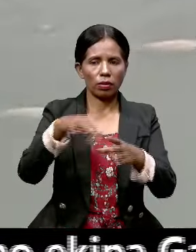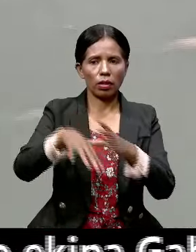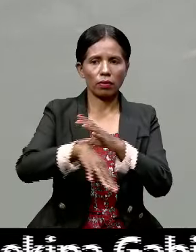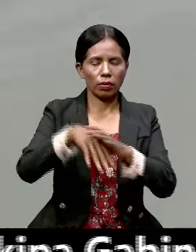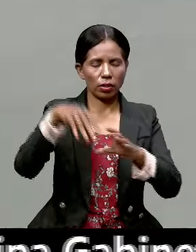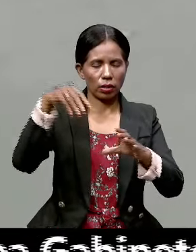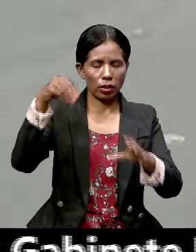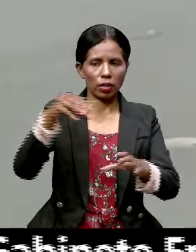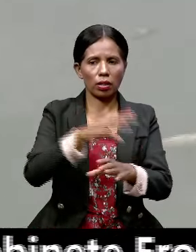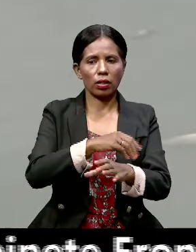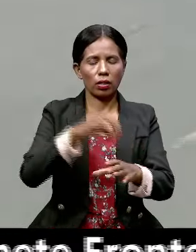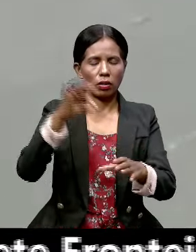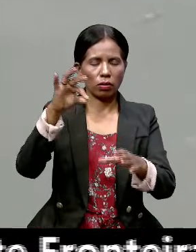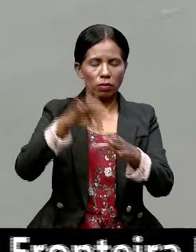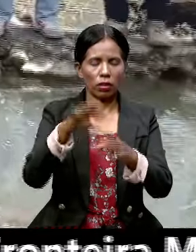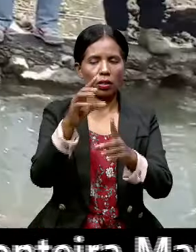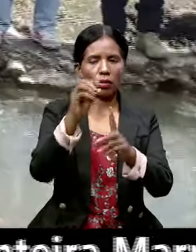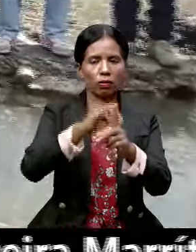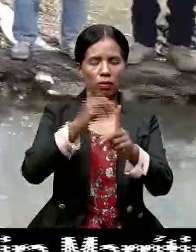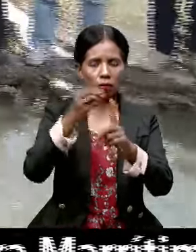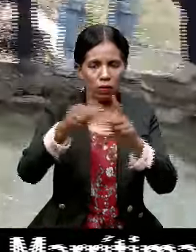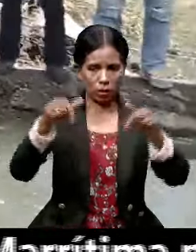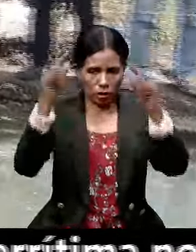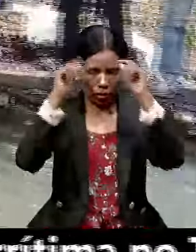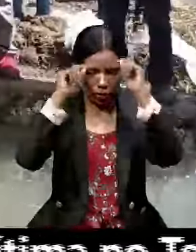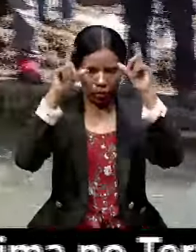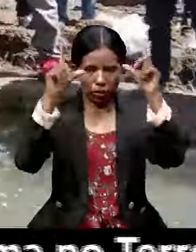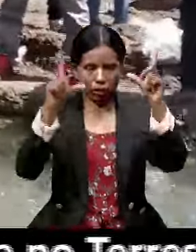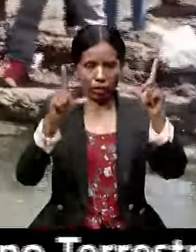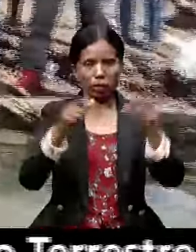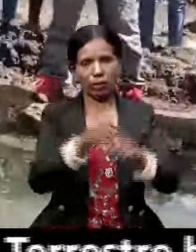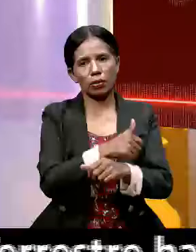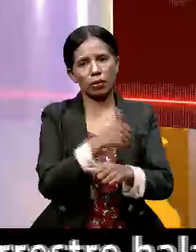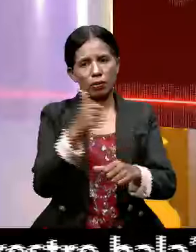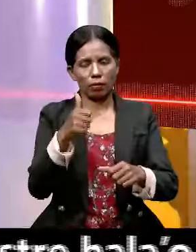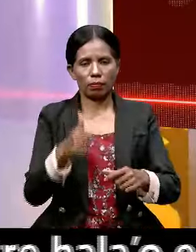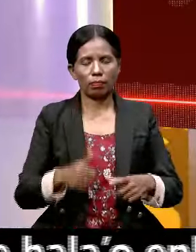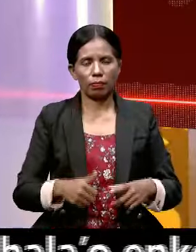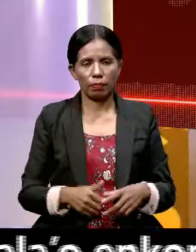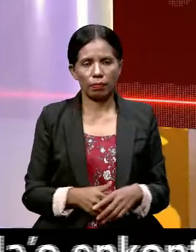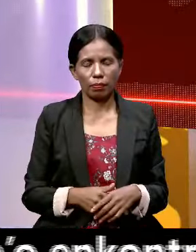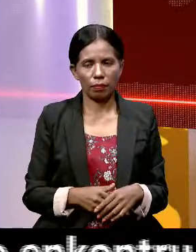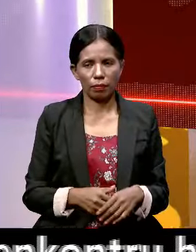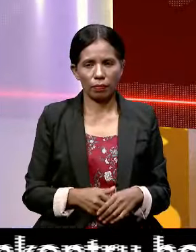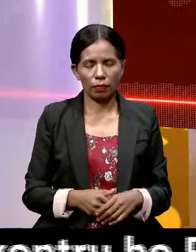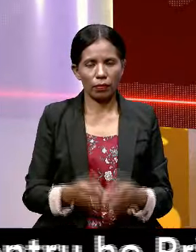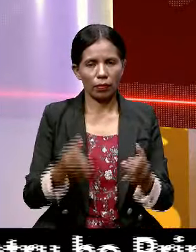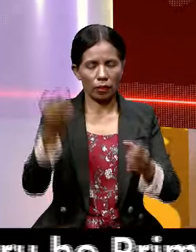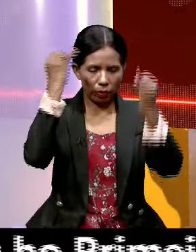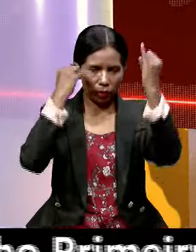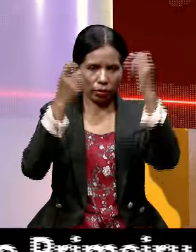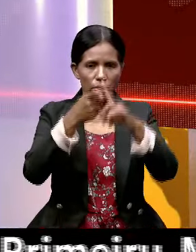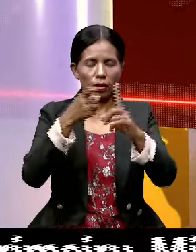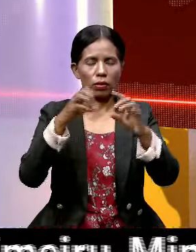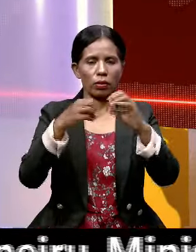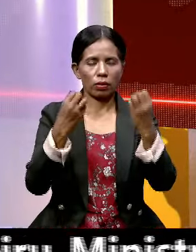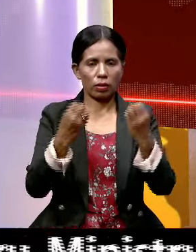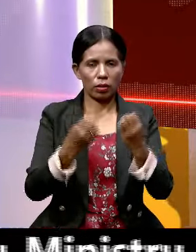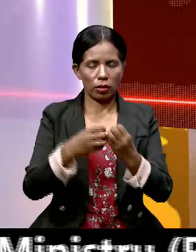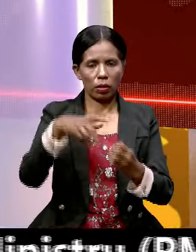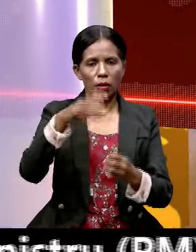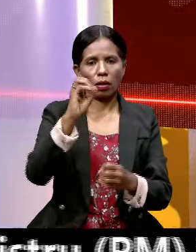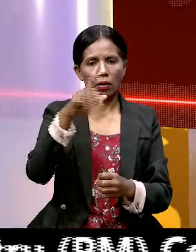halai natar no kuda hudi e a território nacional no selutan. Irene Makin Fomercial, Rússia, organização